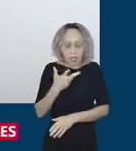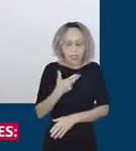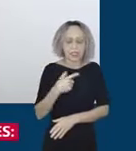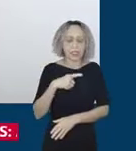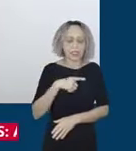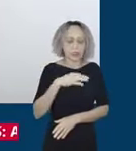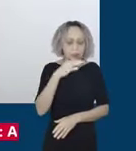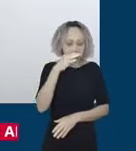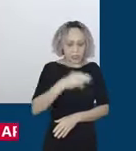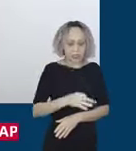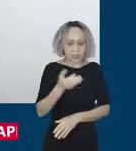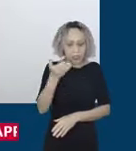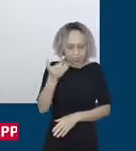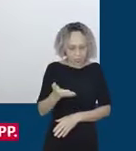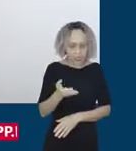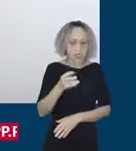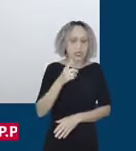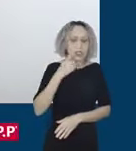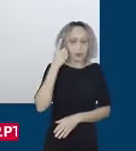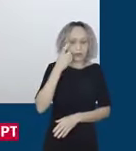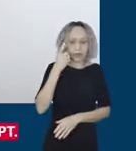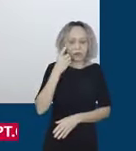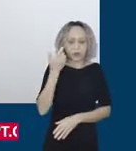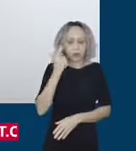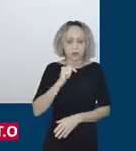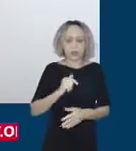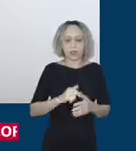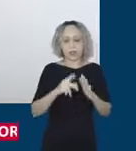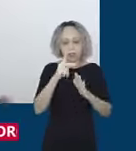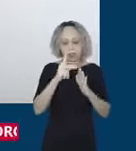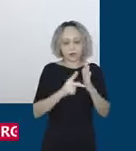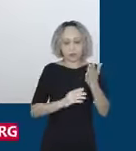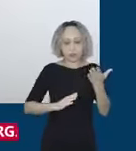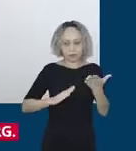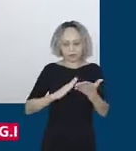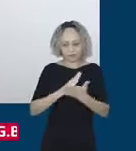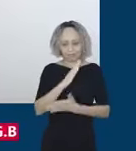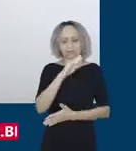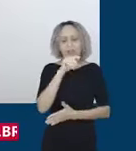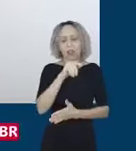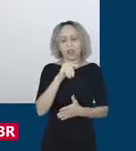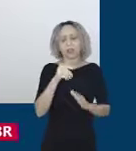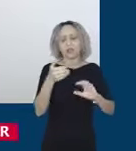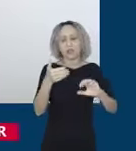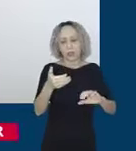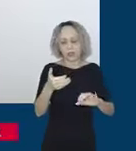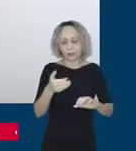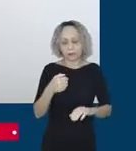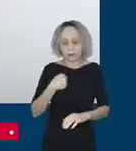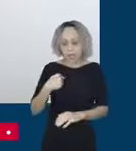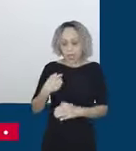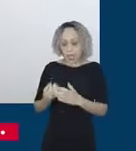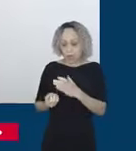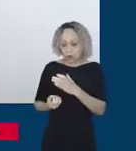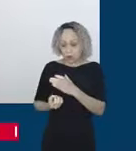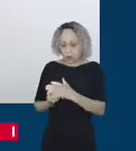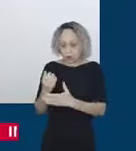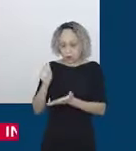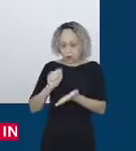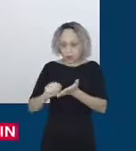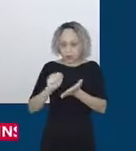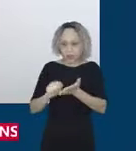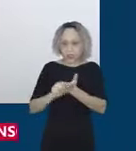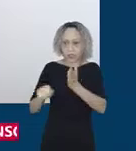esse projeto lá no Congresso Nacional. Eu fui o autor da lei, mas o Contarato foi o